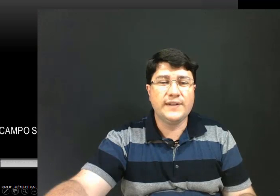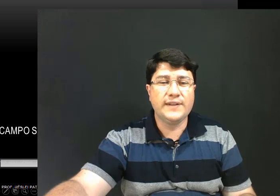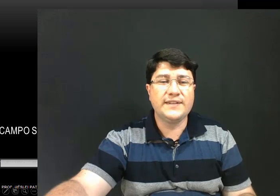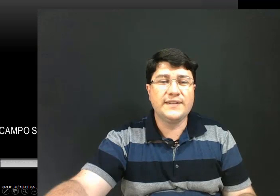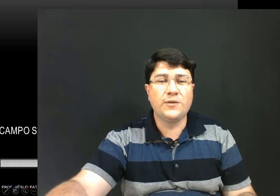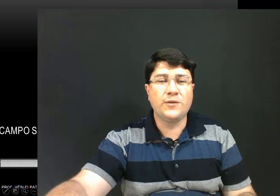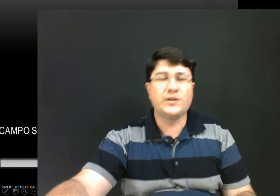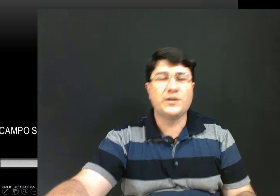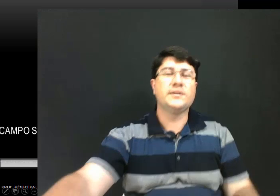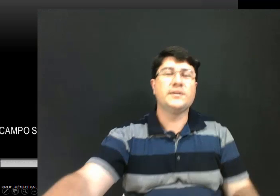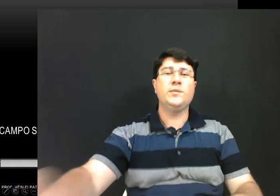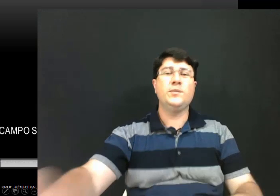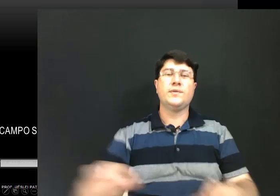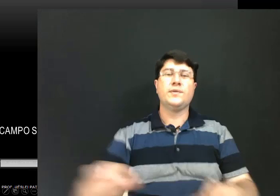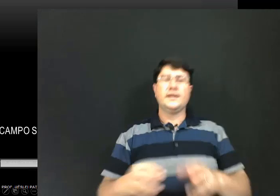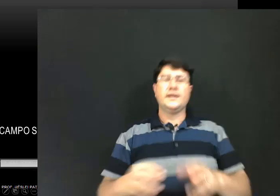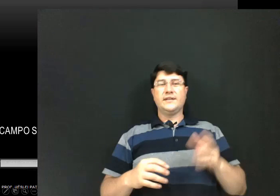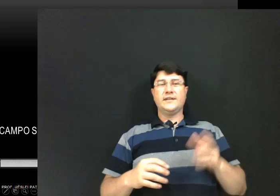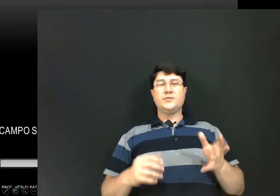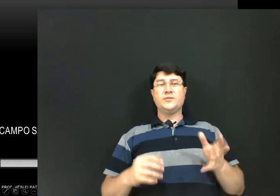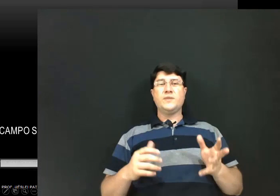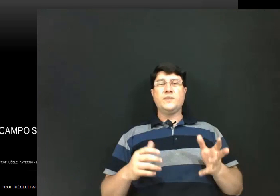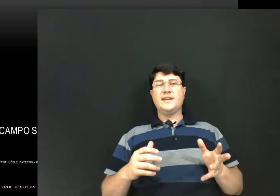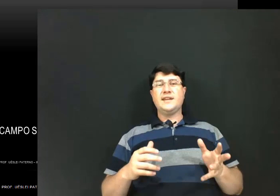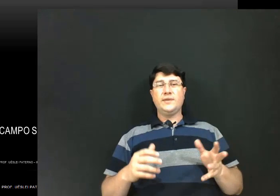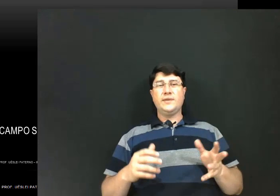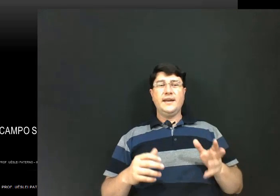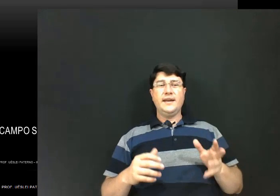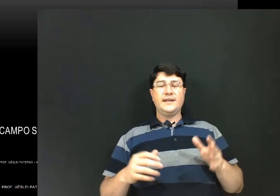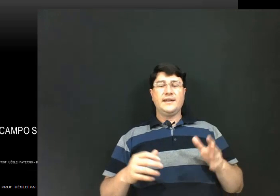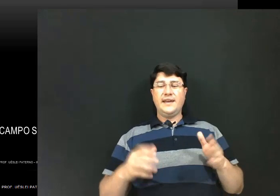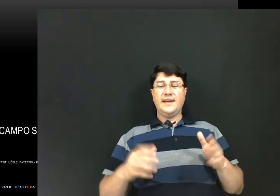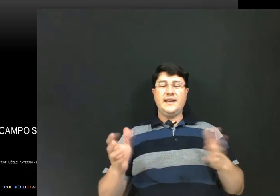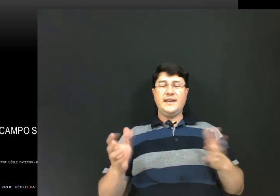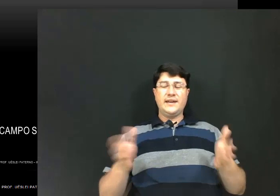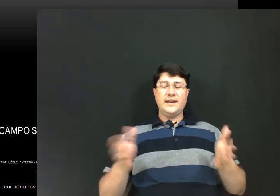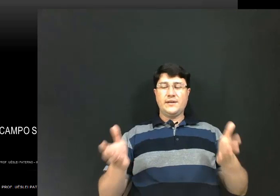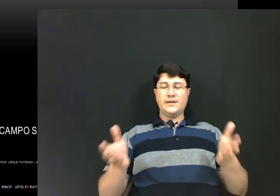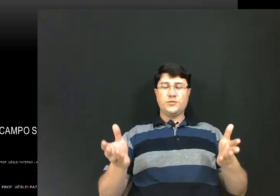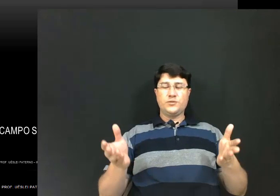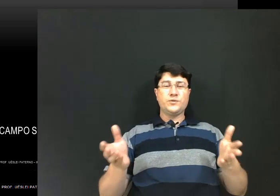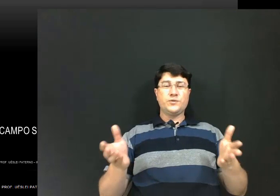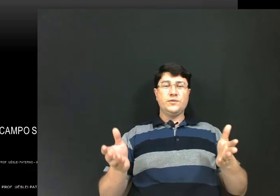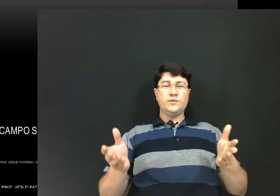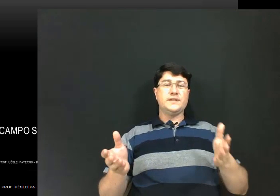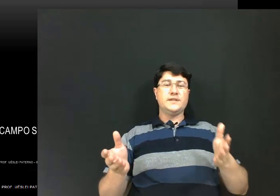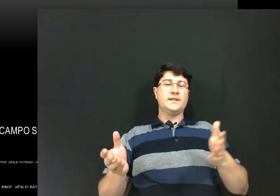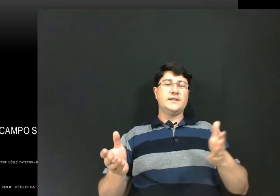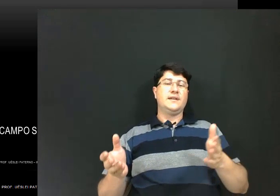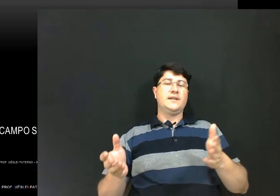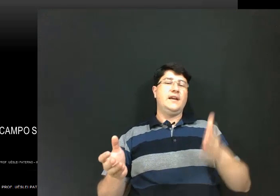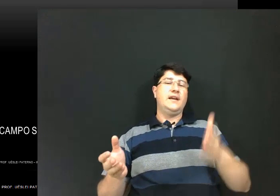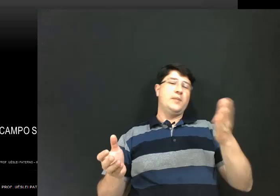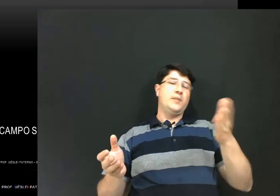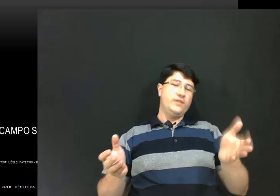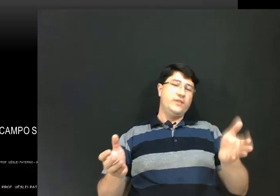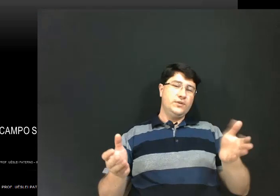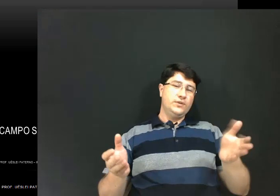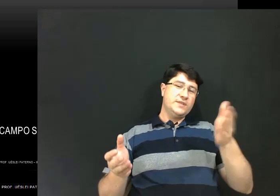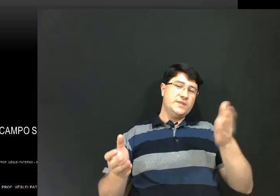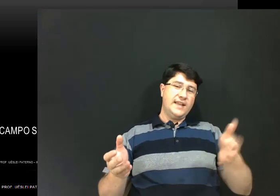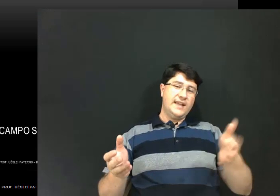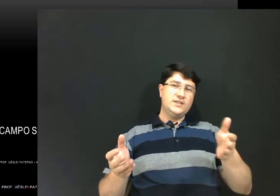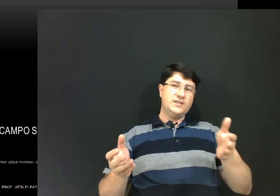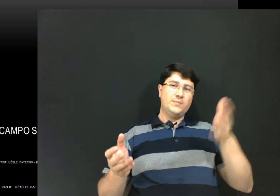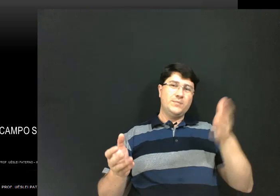Então, antes de continuar com o tempo, então nesse último exemplo, né? Quem que eram os possuidores? Era a